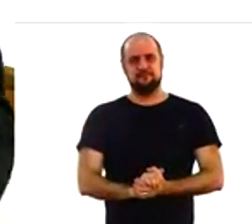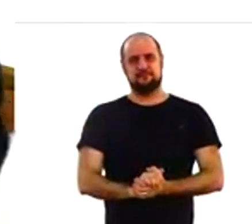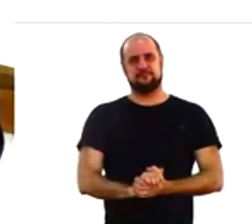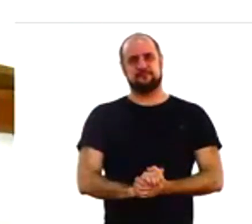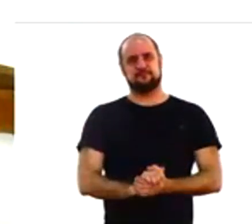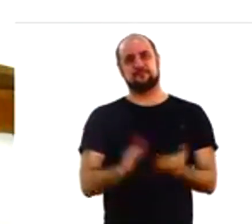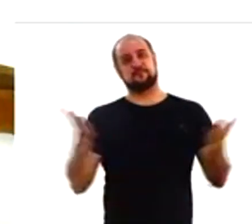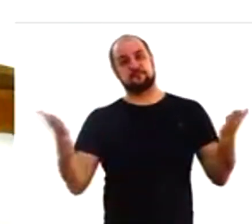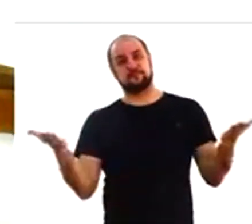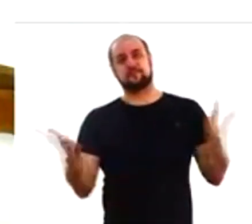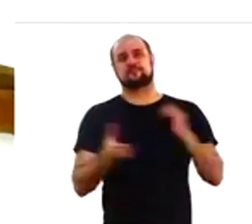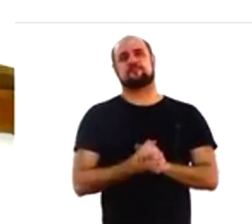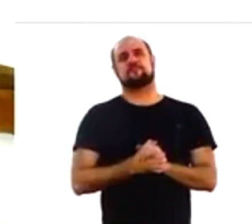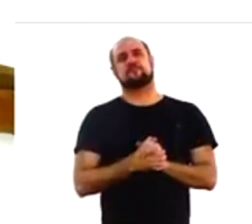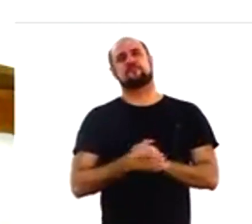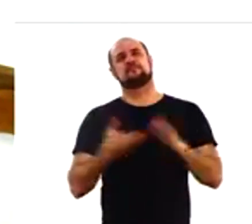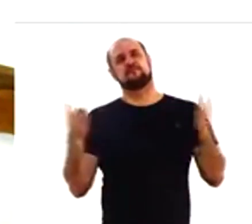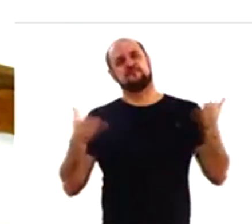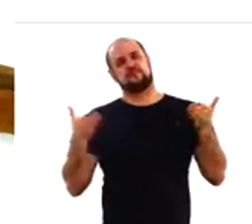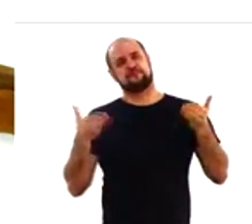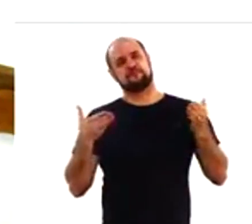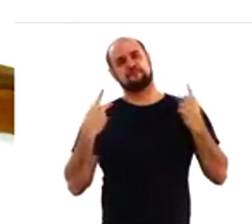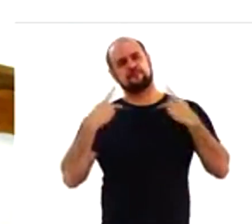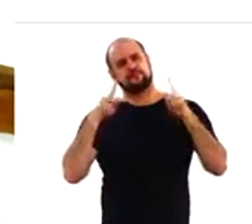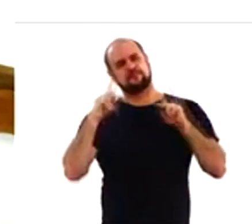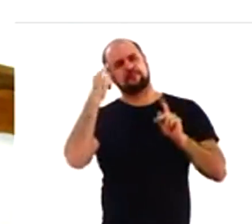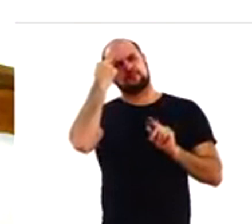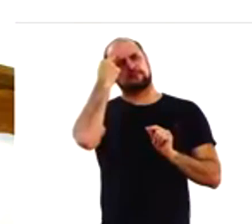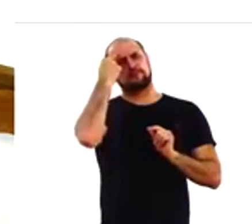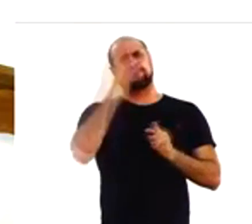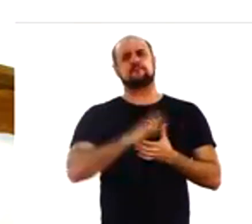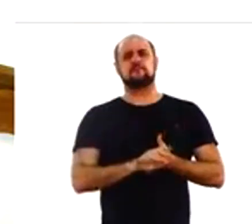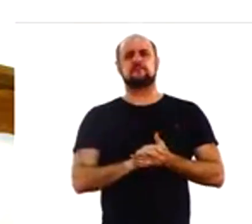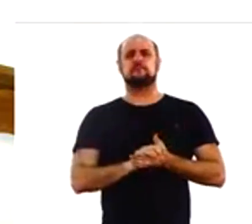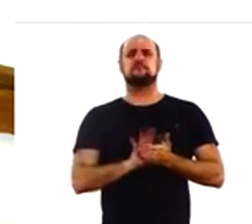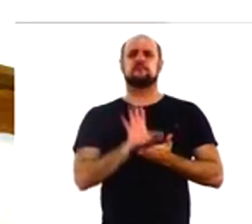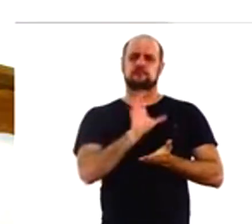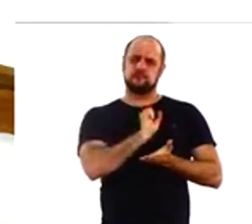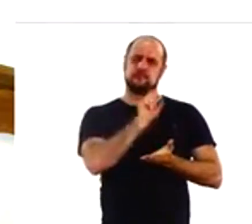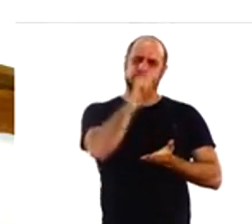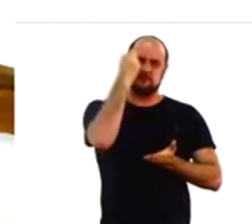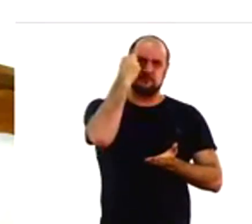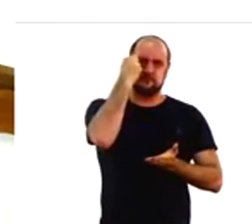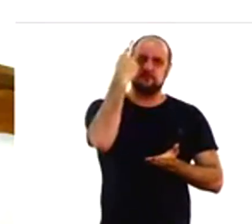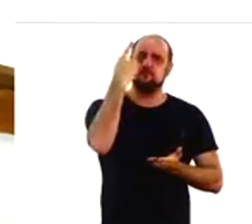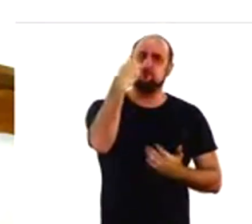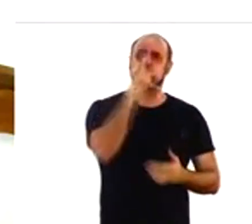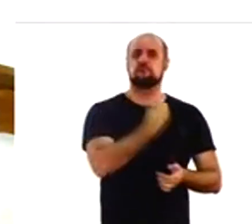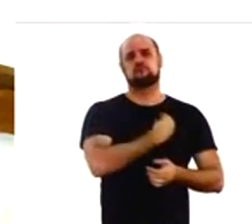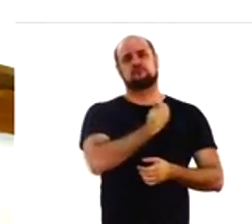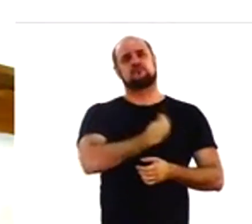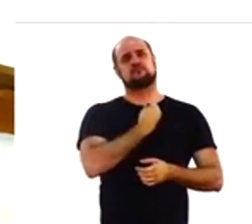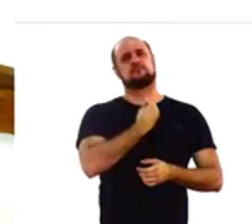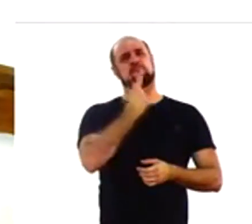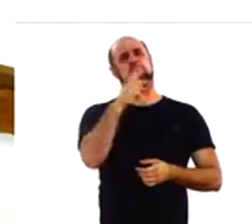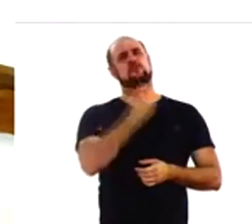Bom, eu fiz essa exposição pensando numa coisa. Gostaria muito que você refletisse sobre a sua vida. Refletisse